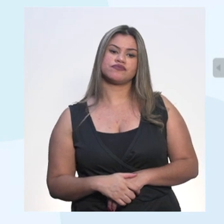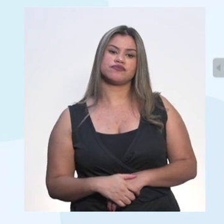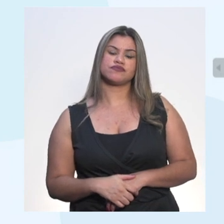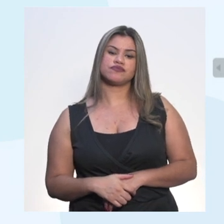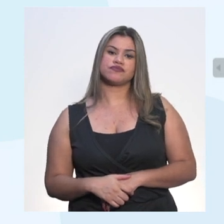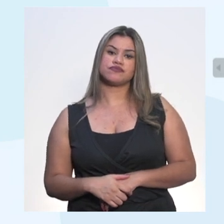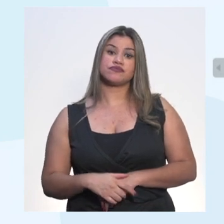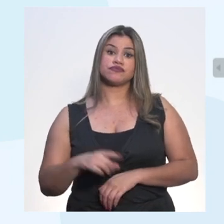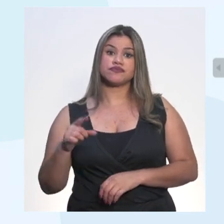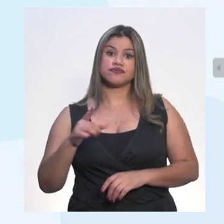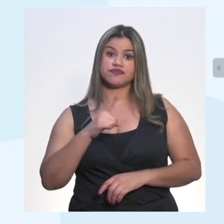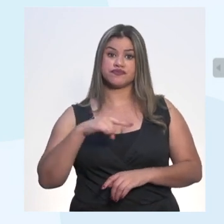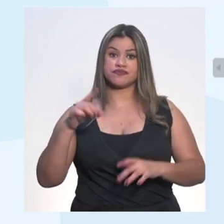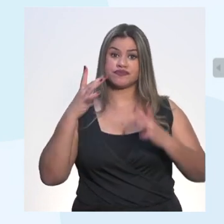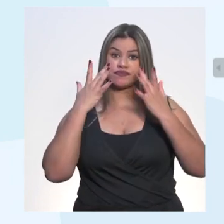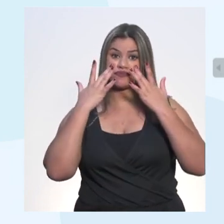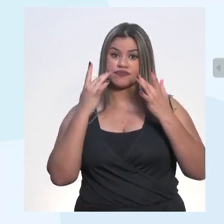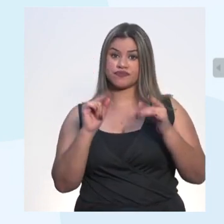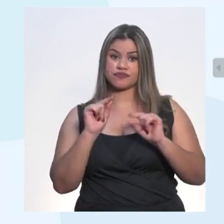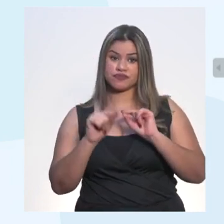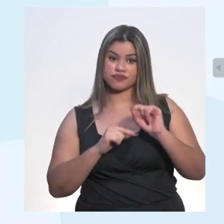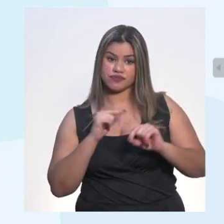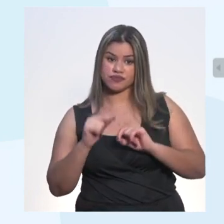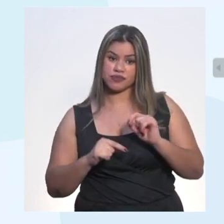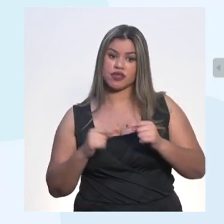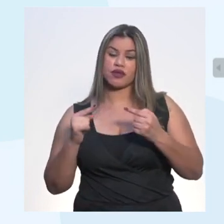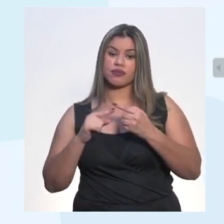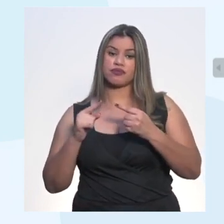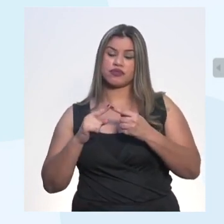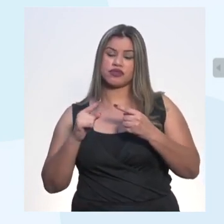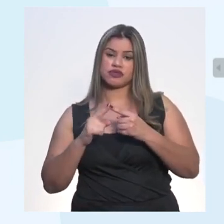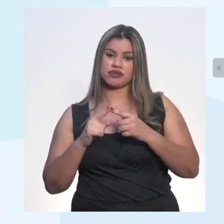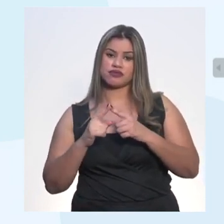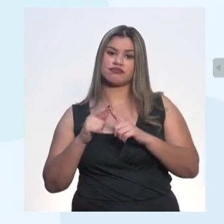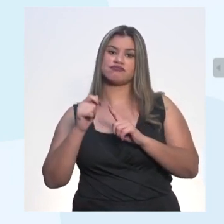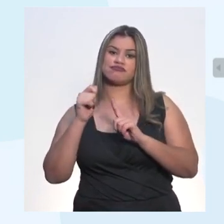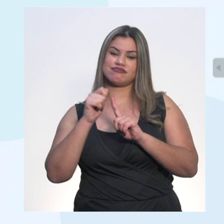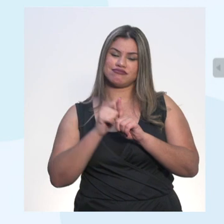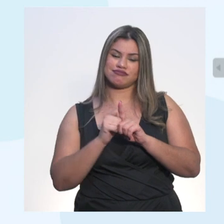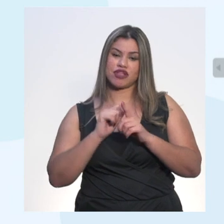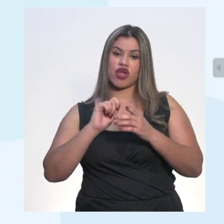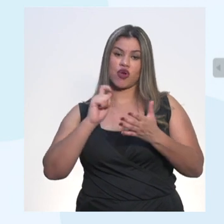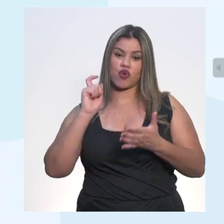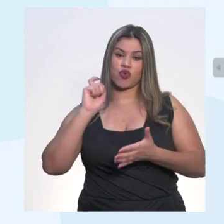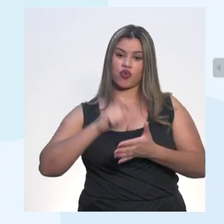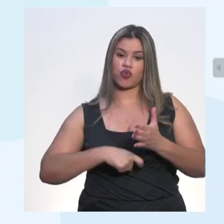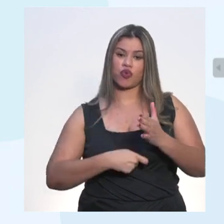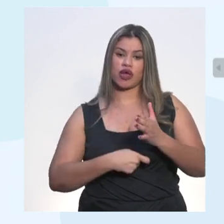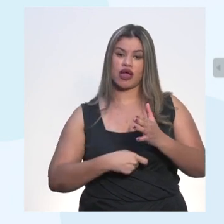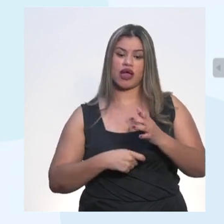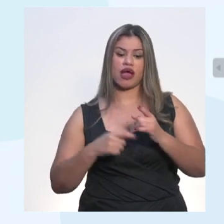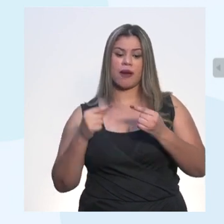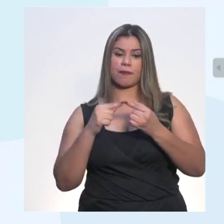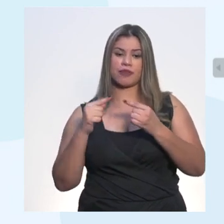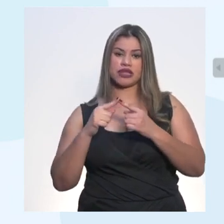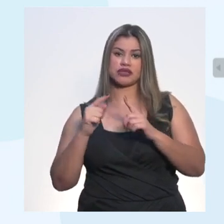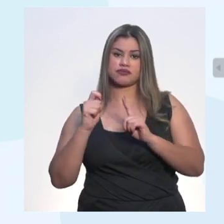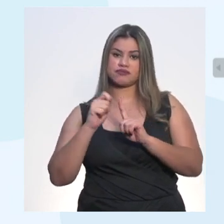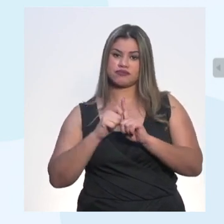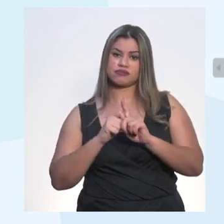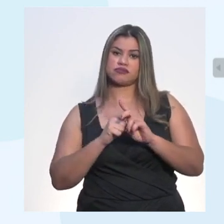chamar a atenção de vocês? A taxa está ao ano, ao mês, e o tempo também está